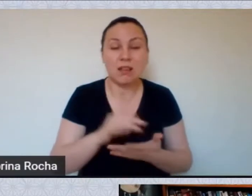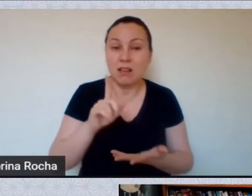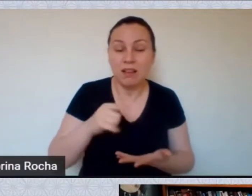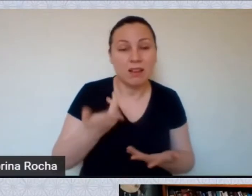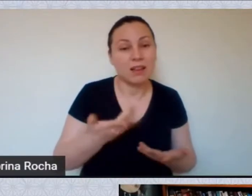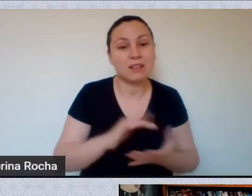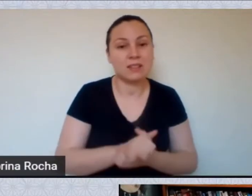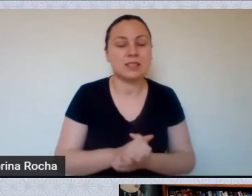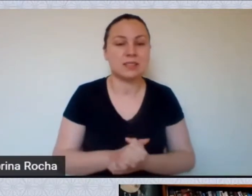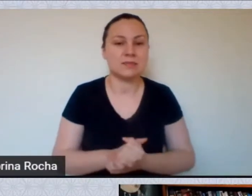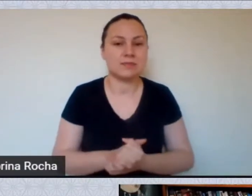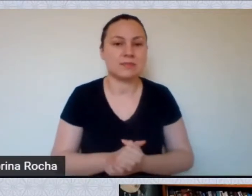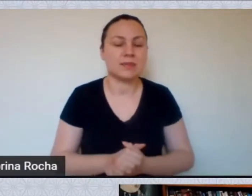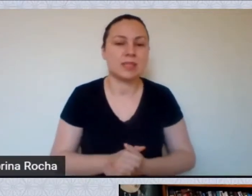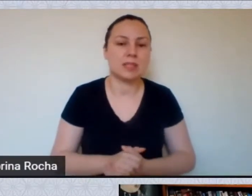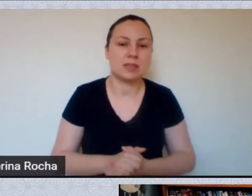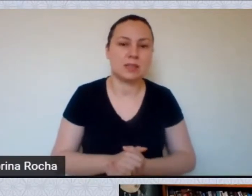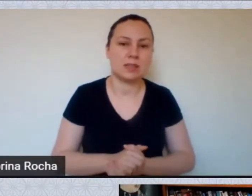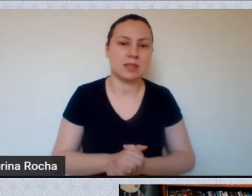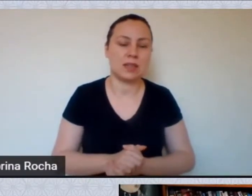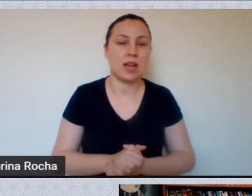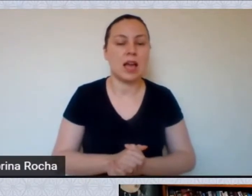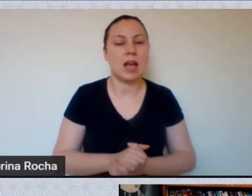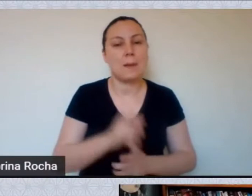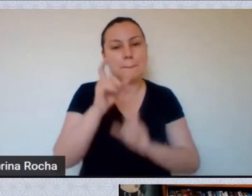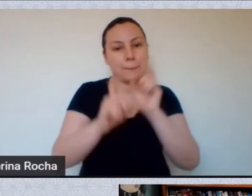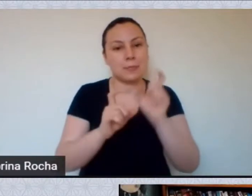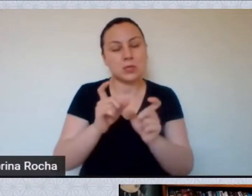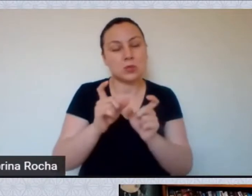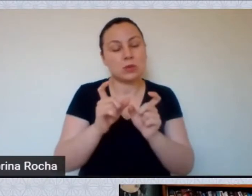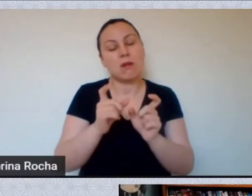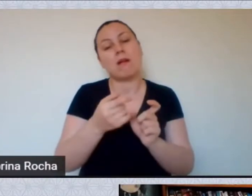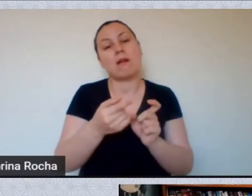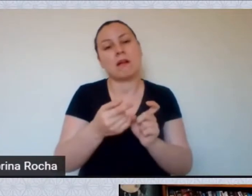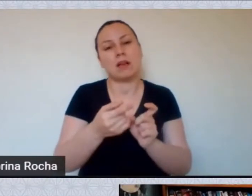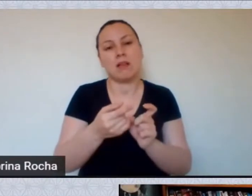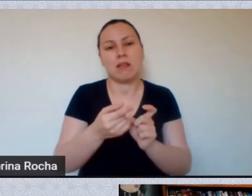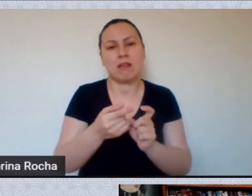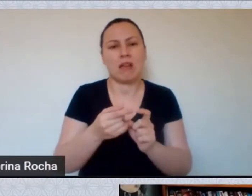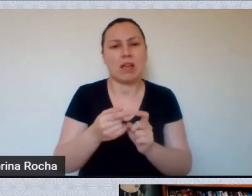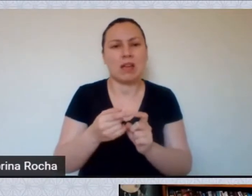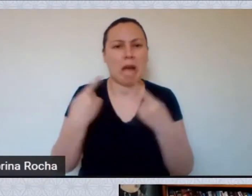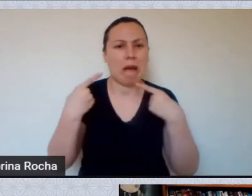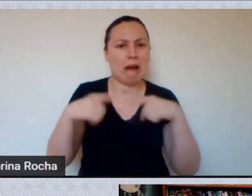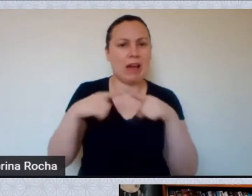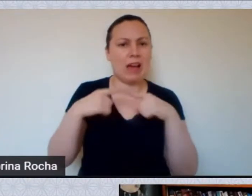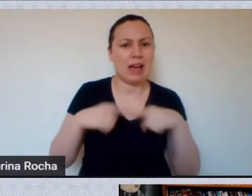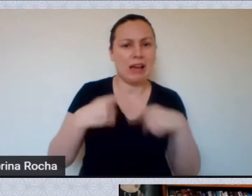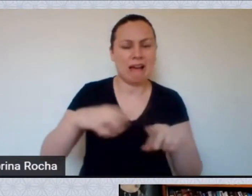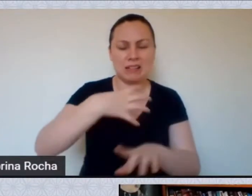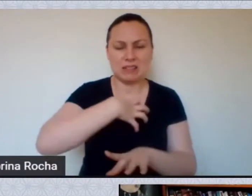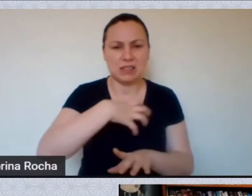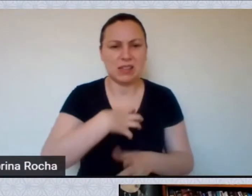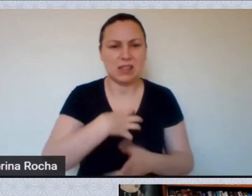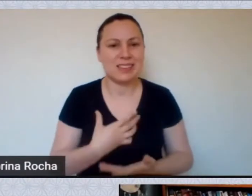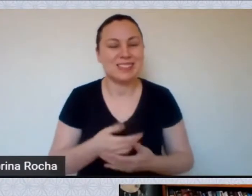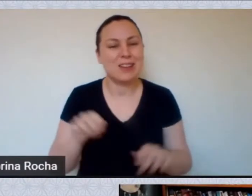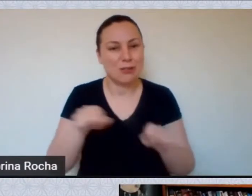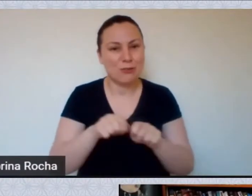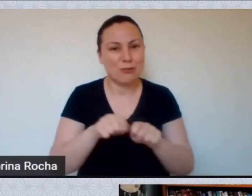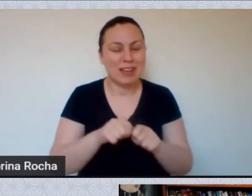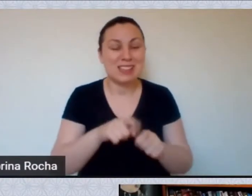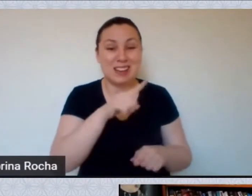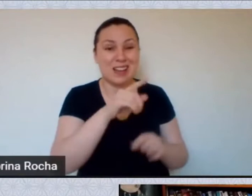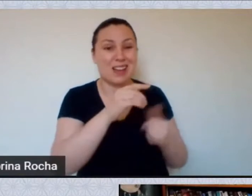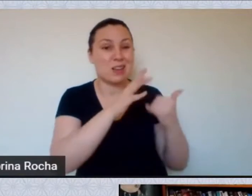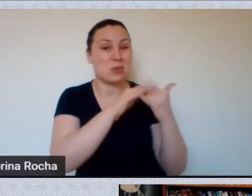As pessoas que criticam a ciência, né, fazem isso lá usando a mídia social, né? Tem um canalzinho lá de YouTube